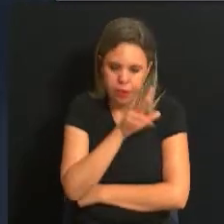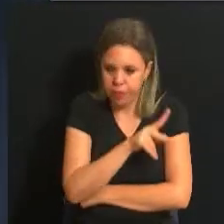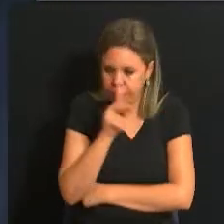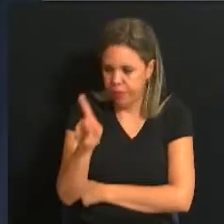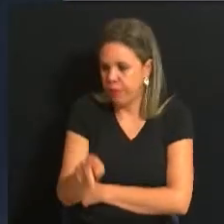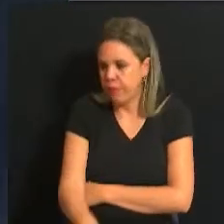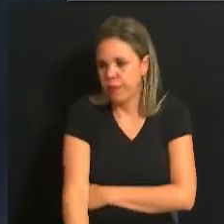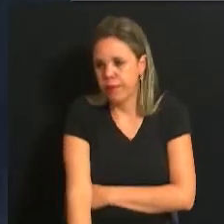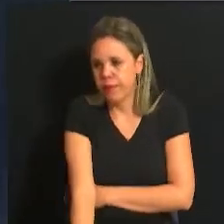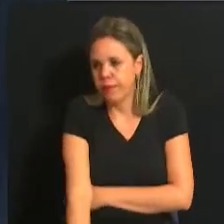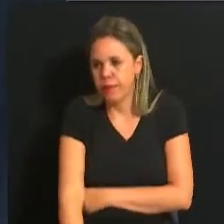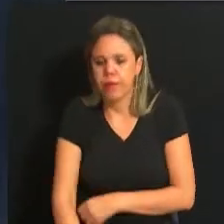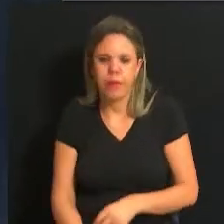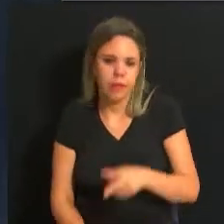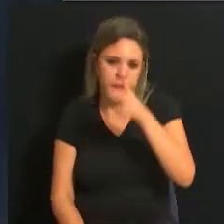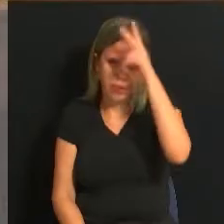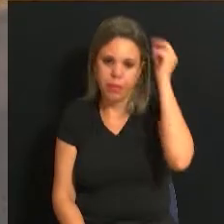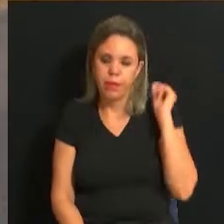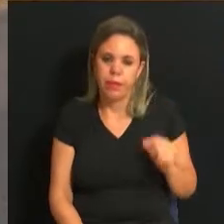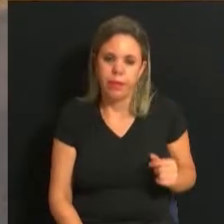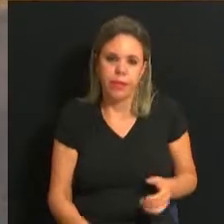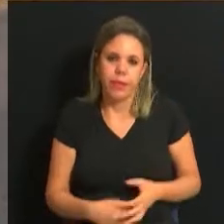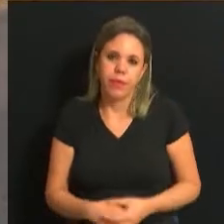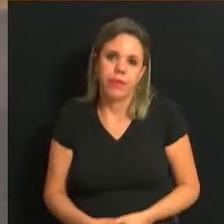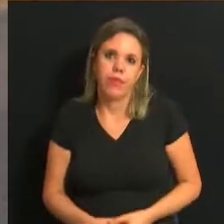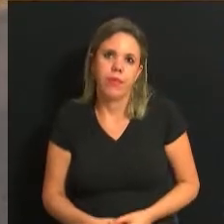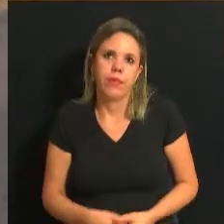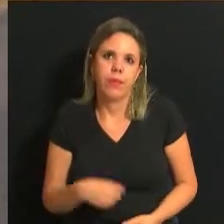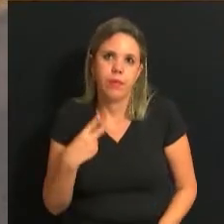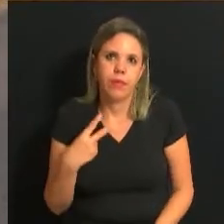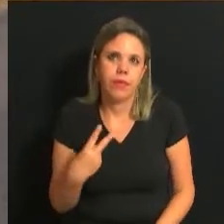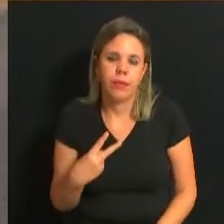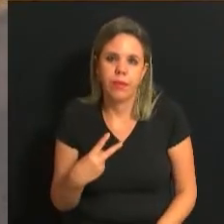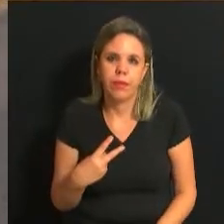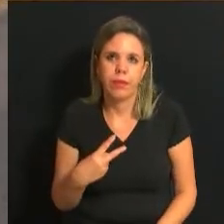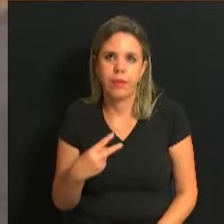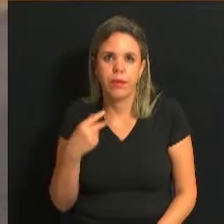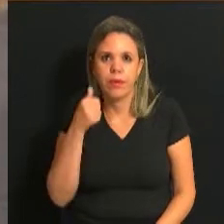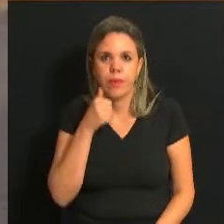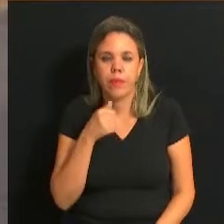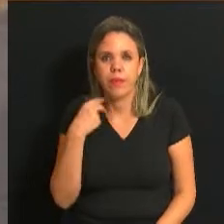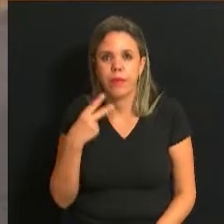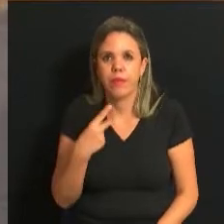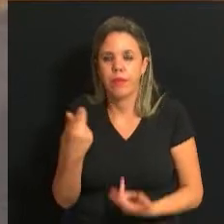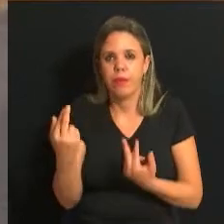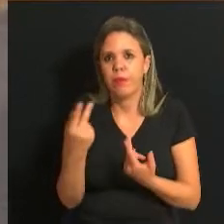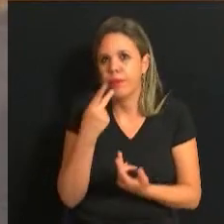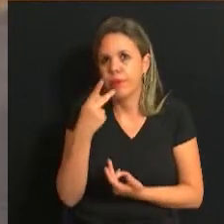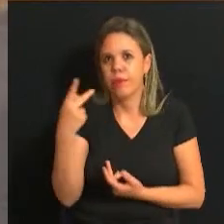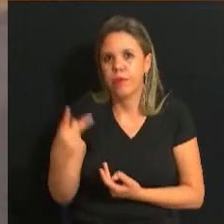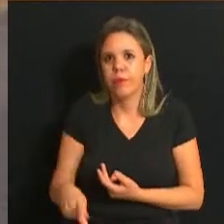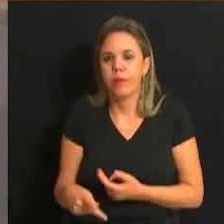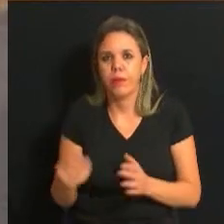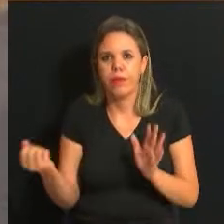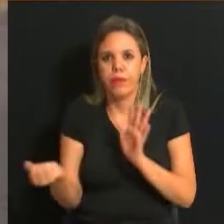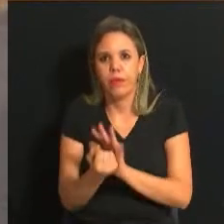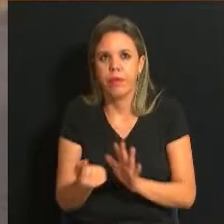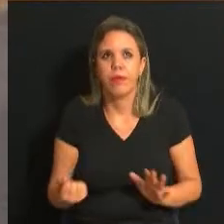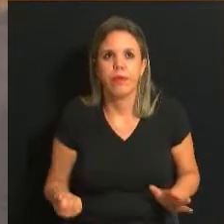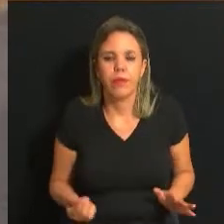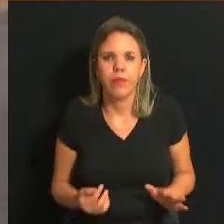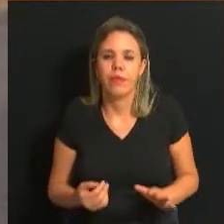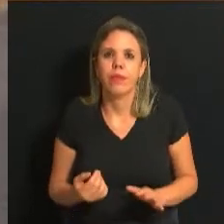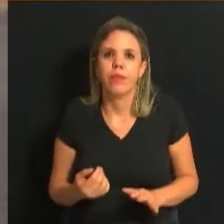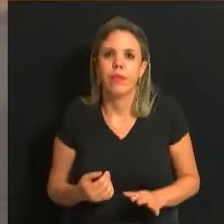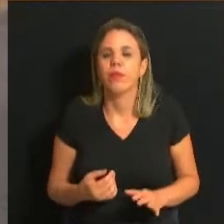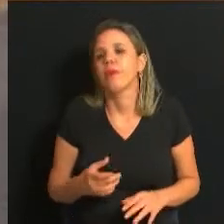professores e a Prefeitura Municipal. Segundo o parlamentar, uma vereadora de seu mesmo partido protocolou o projeto em Porto